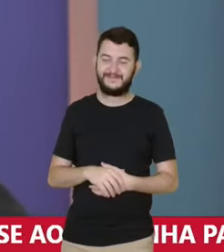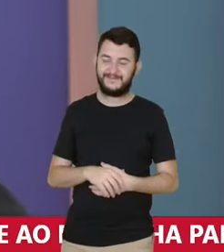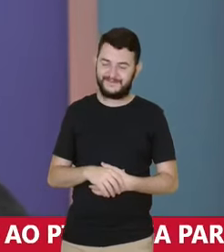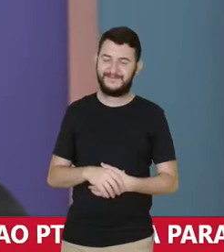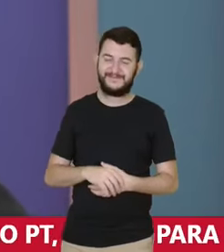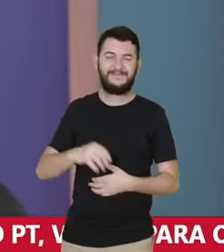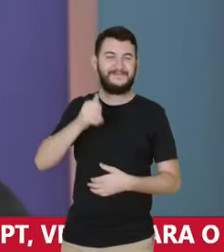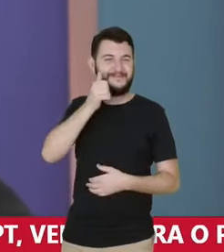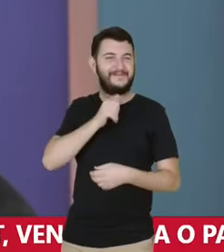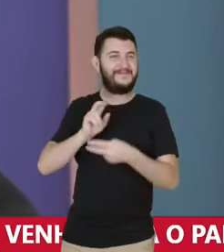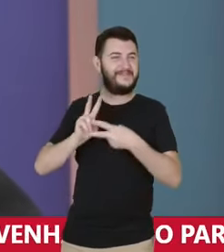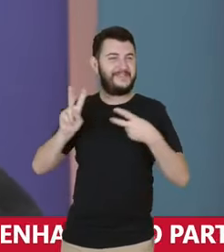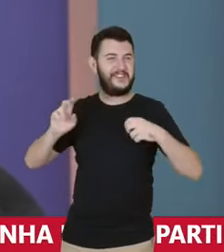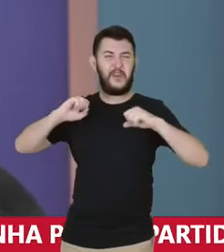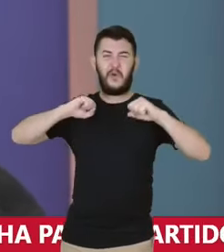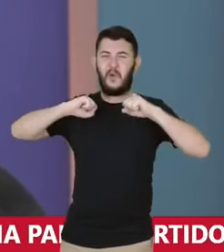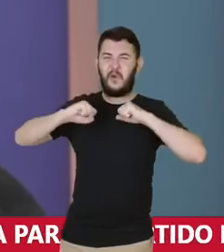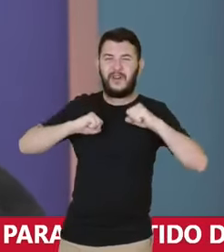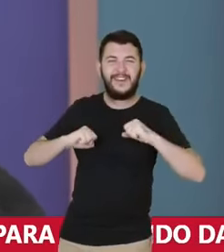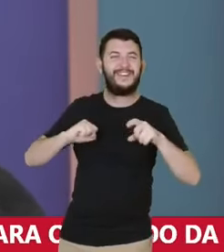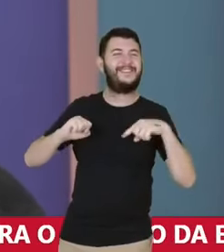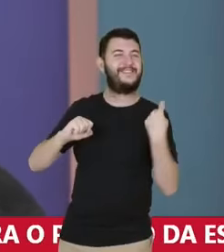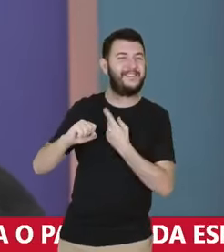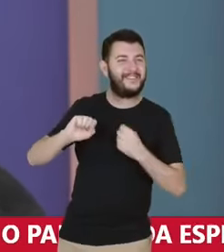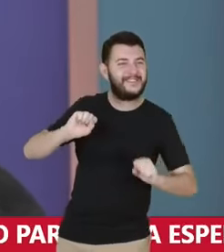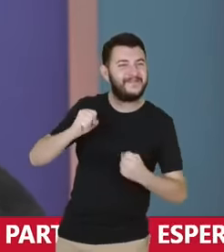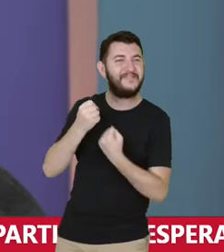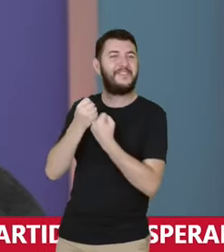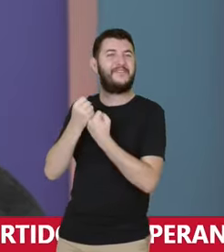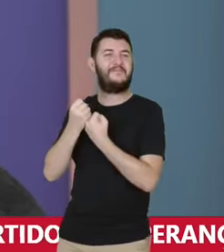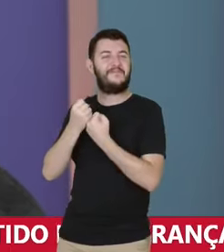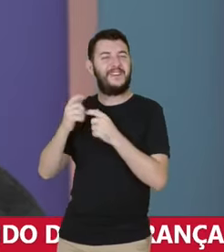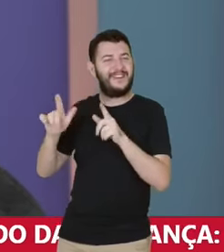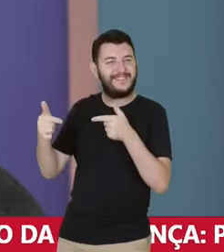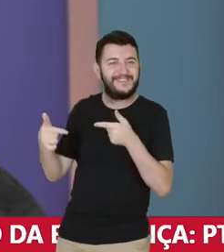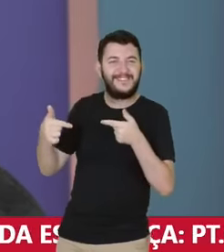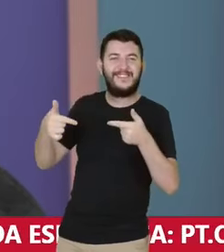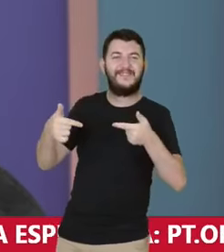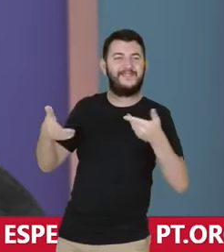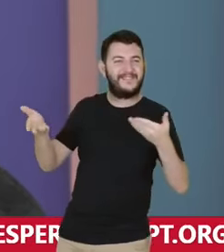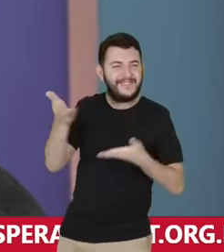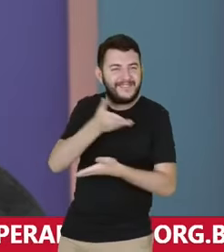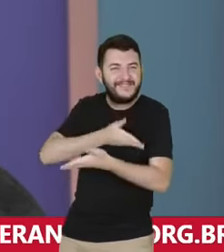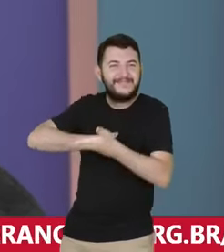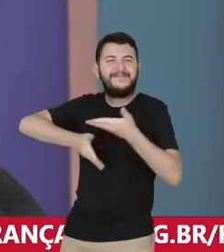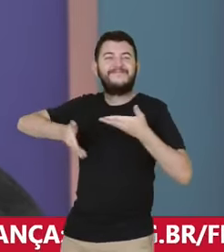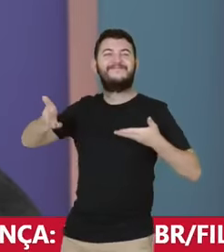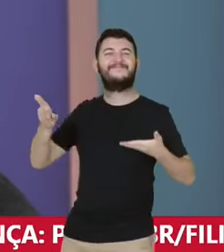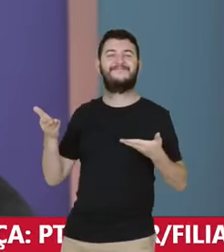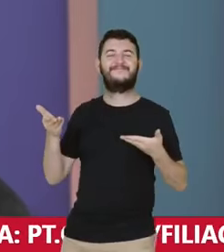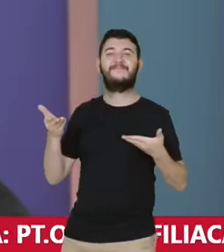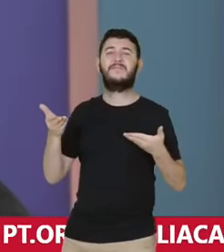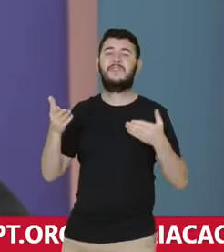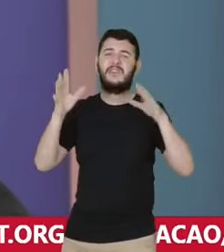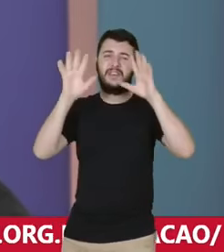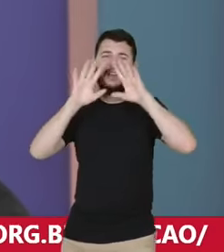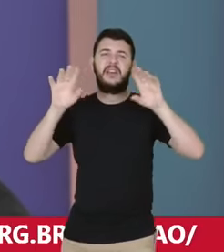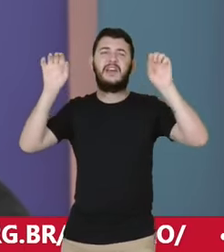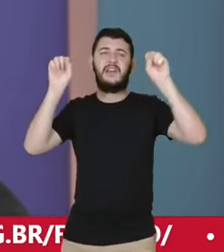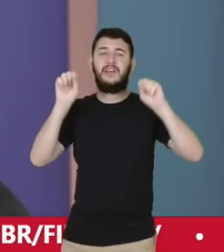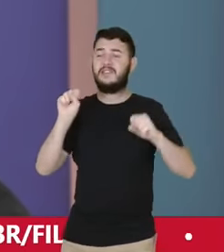Mulheres indígenas resistem e todas nós vamos apoiar as lutas umas das outras. Que, por favor, o STF tenha